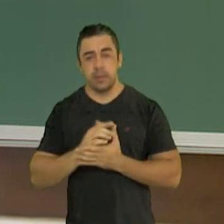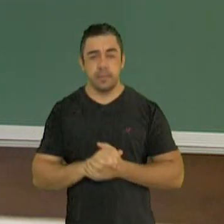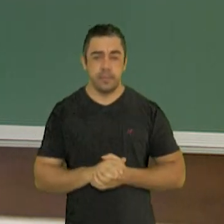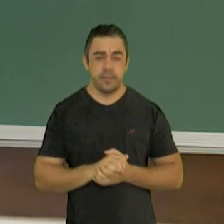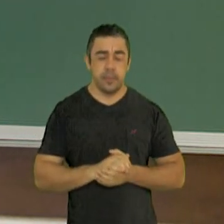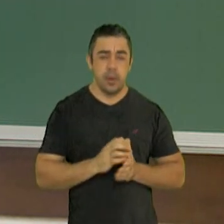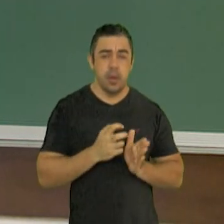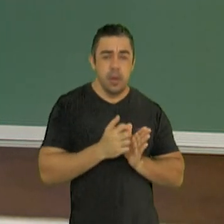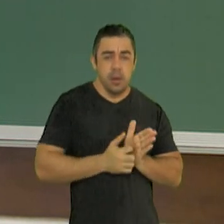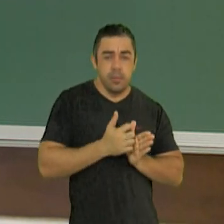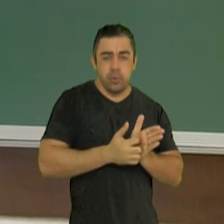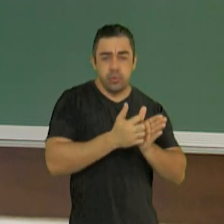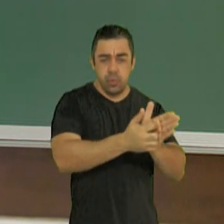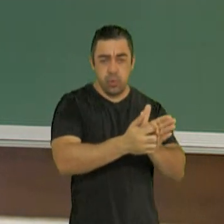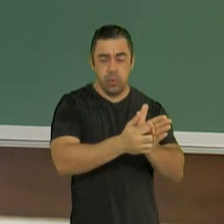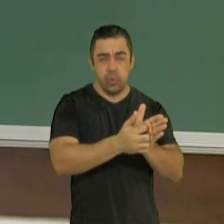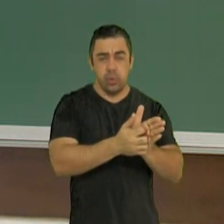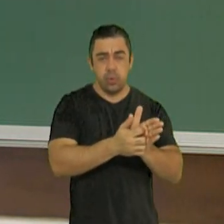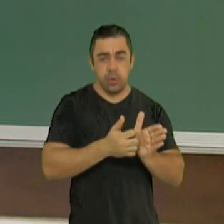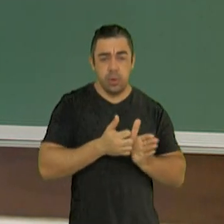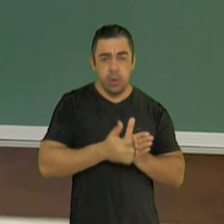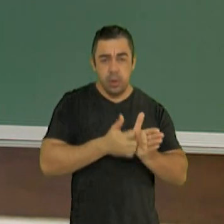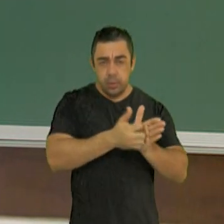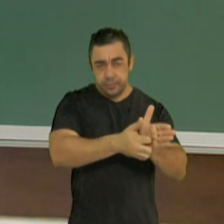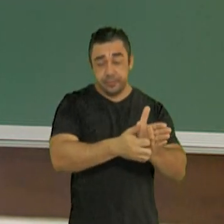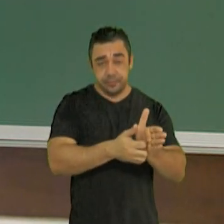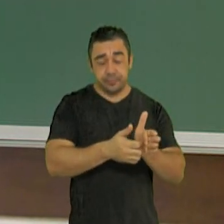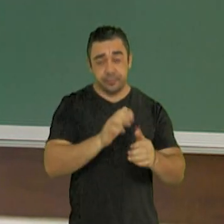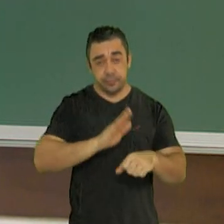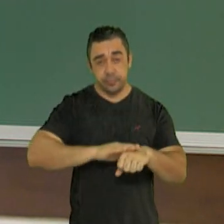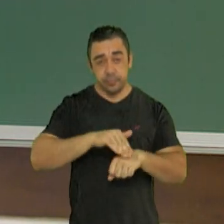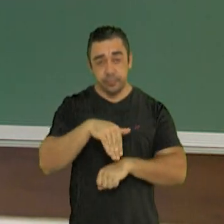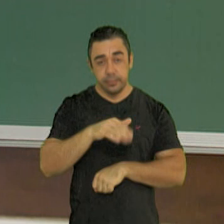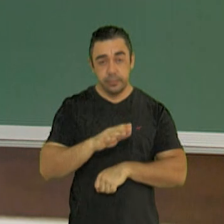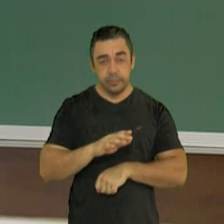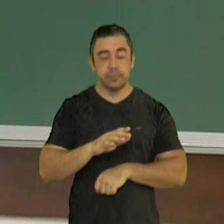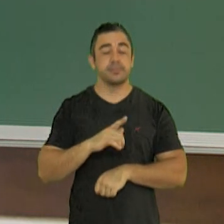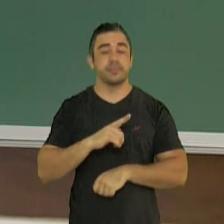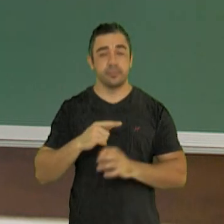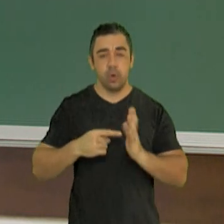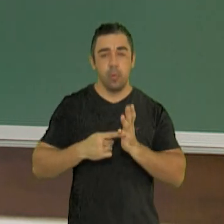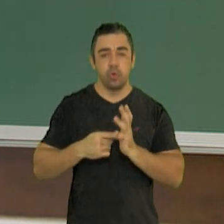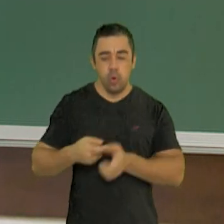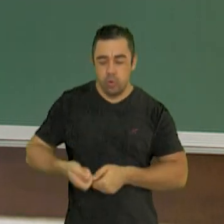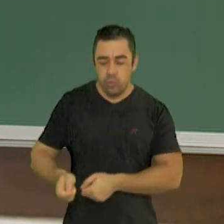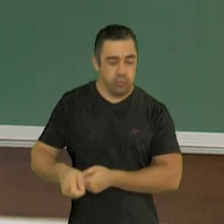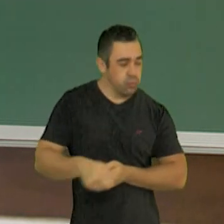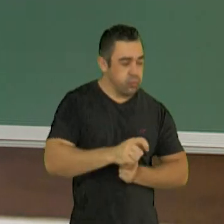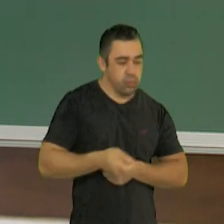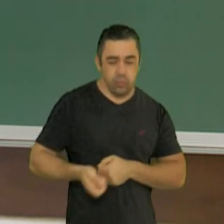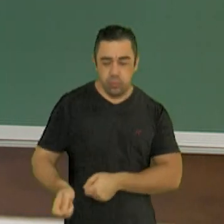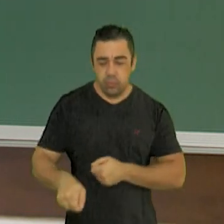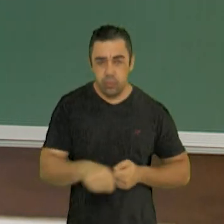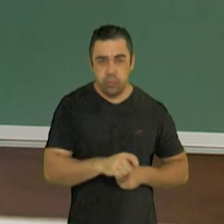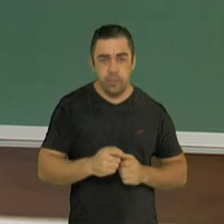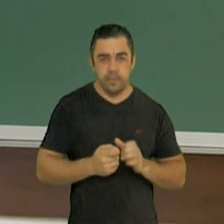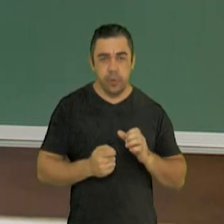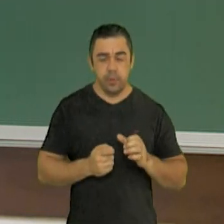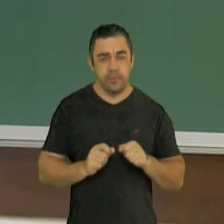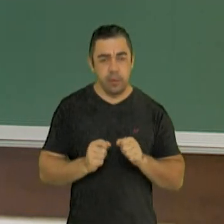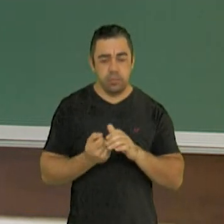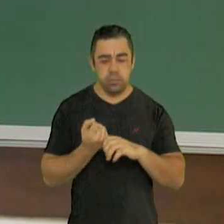a vapor, questão das ferrovias, do aumentar o número do transporte, né, a quantidade de transporte de mercadoria, de